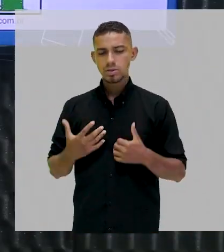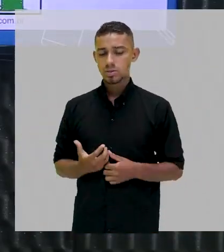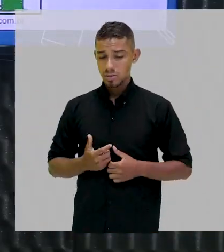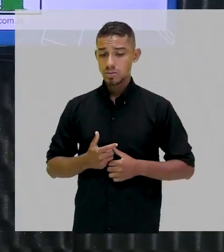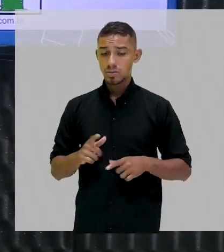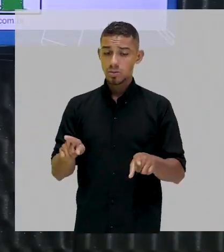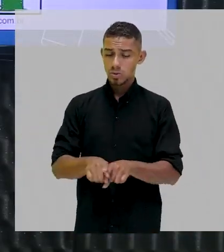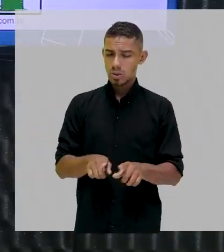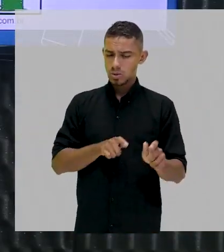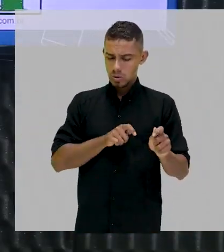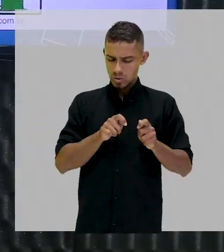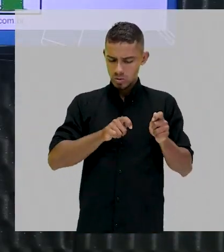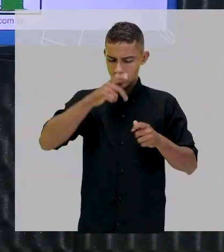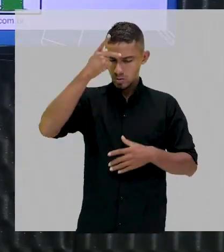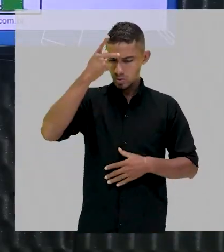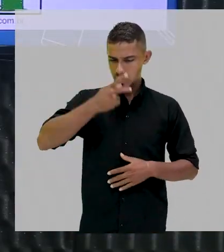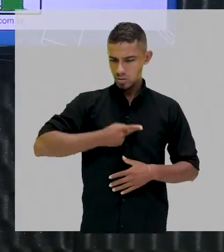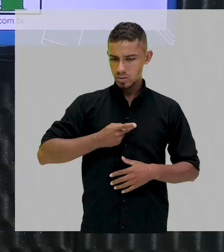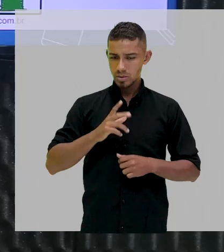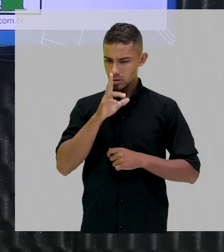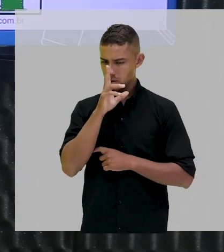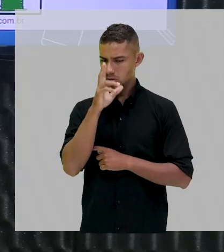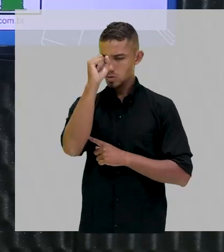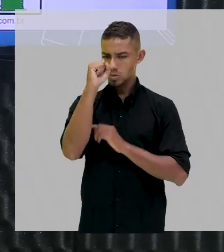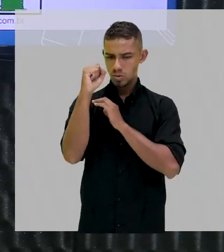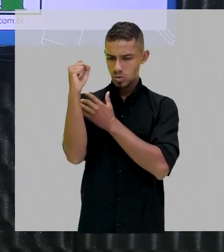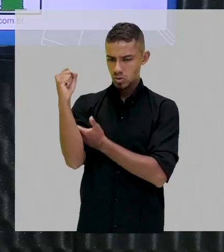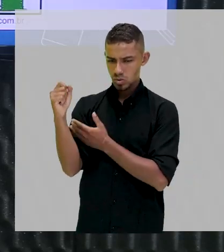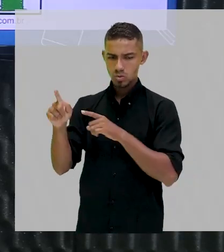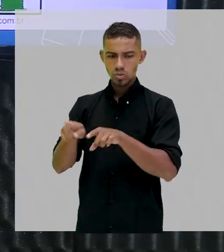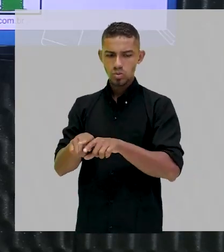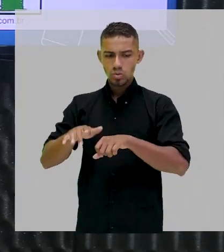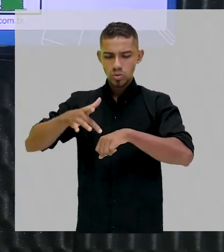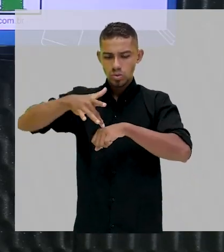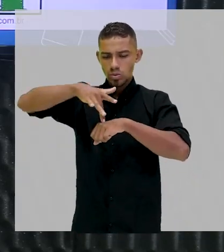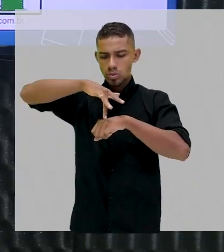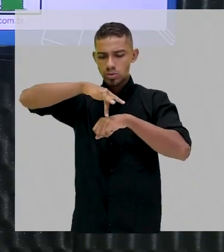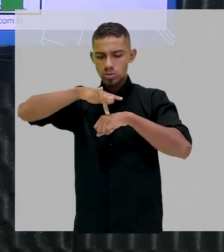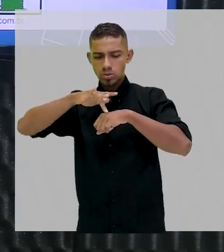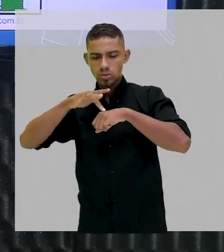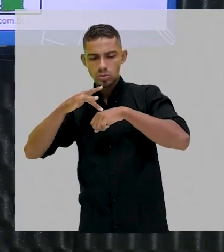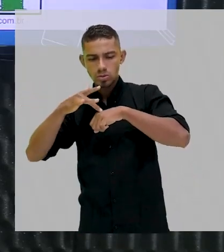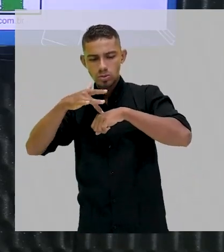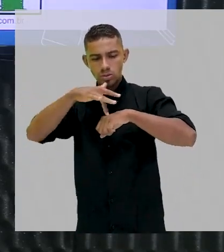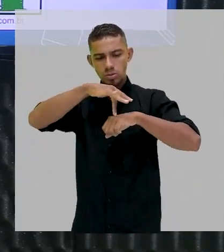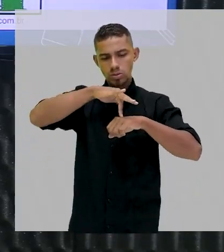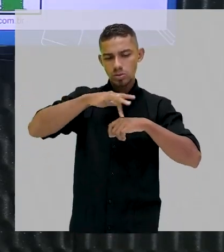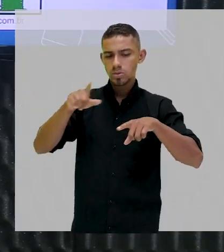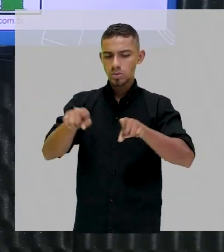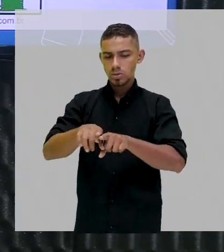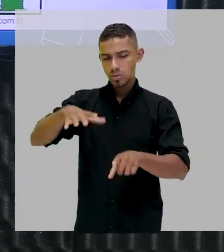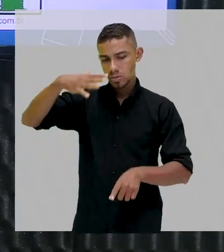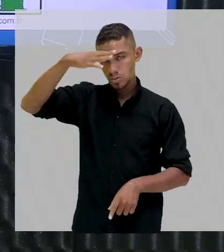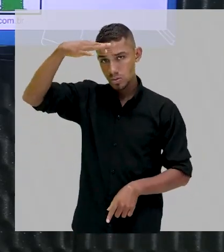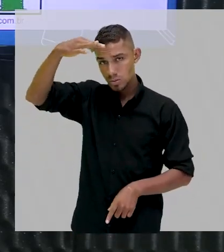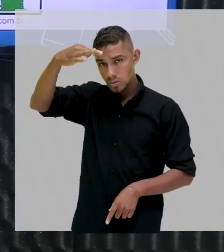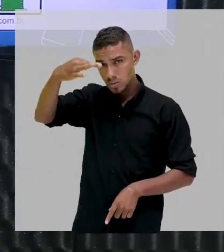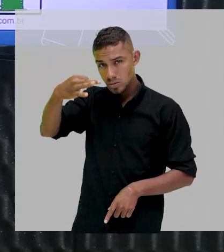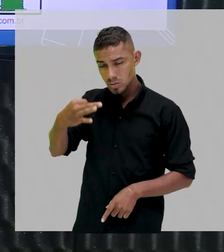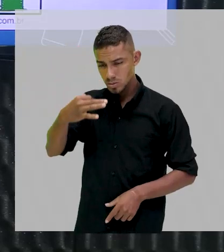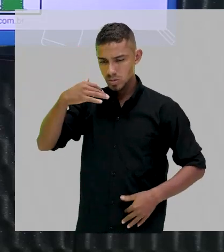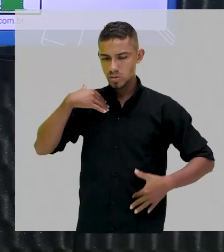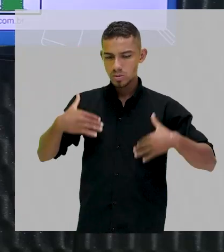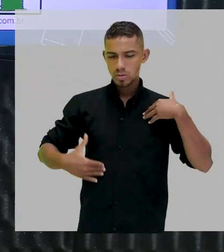aumentando o controle, a força, o equilíbrio muscular e consciência corporal. Como eu falei